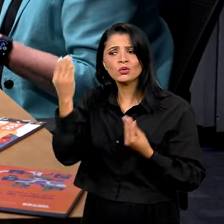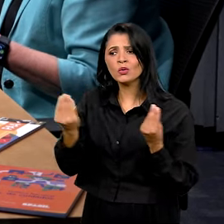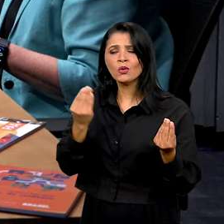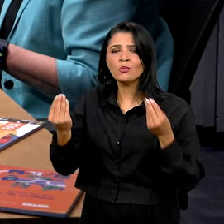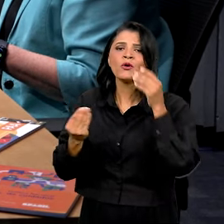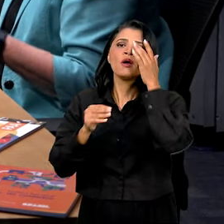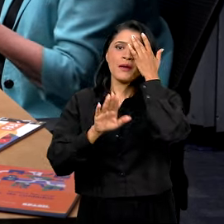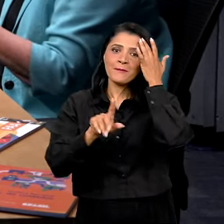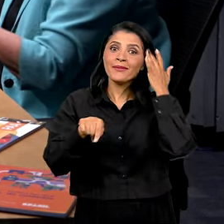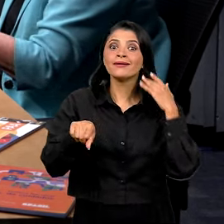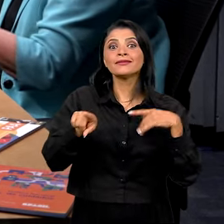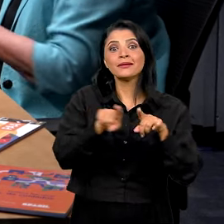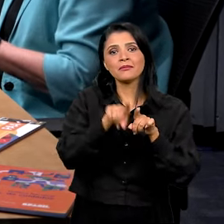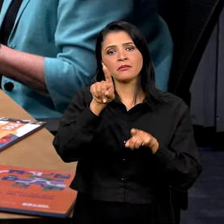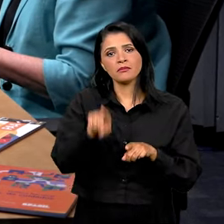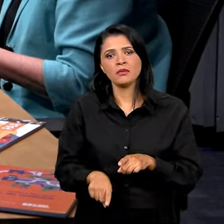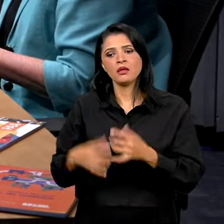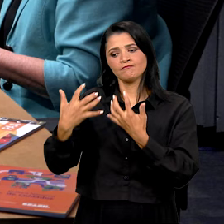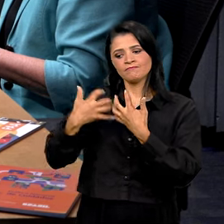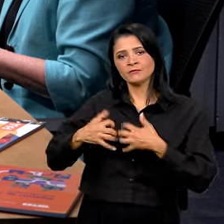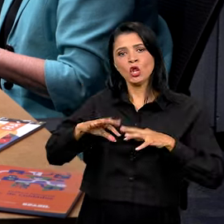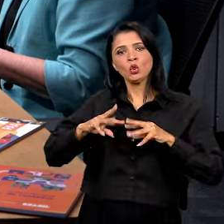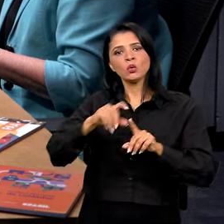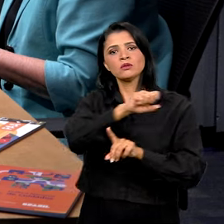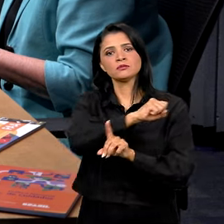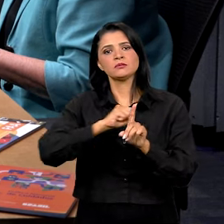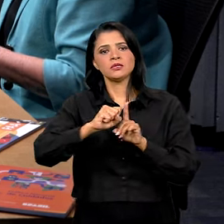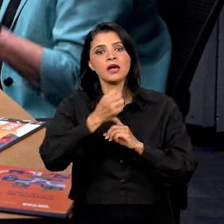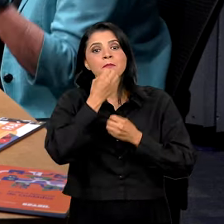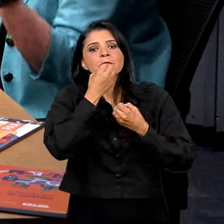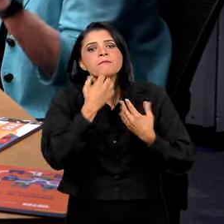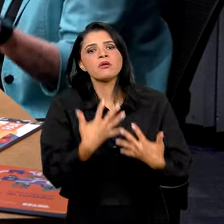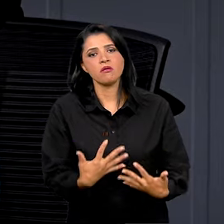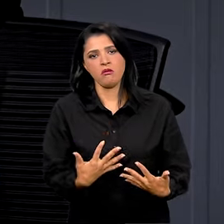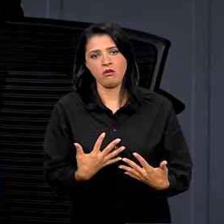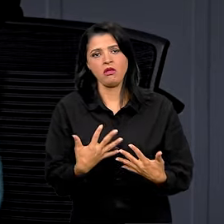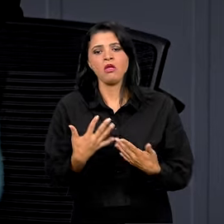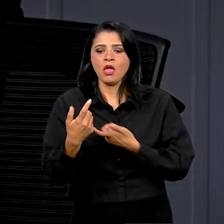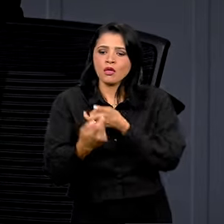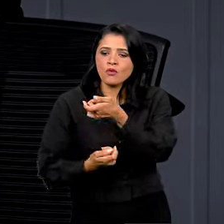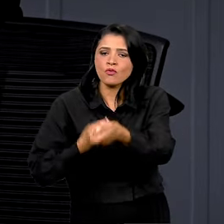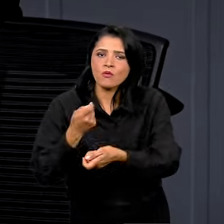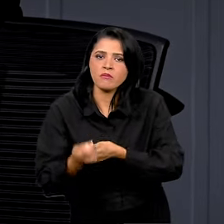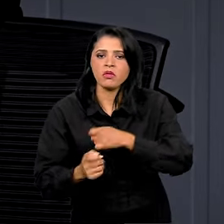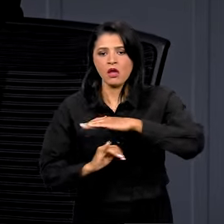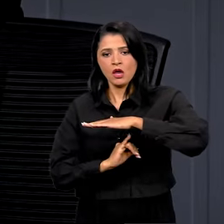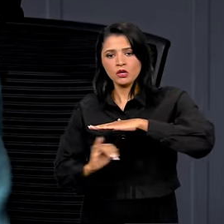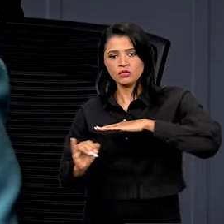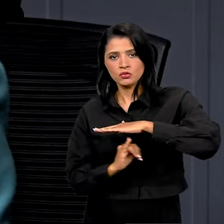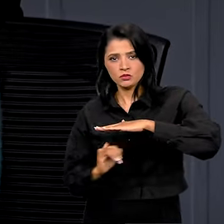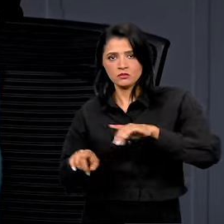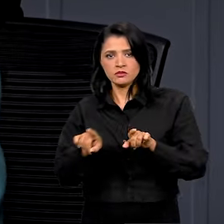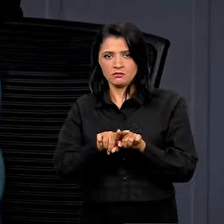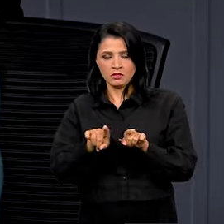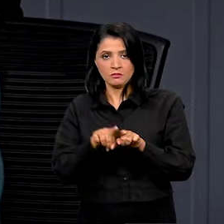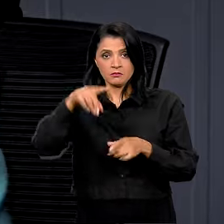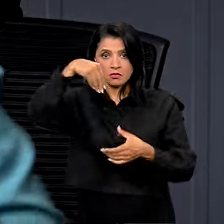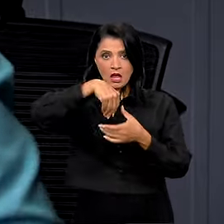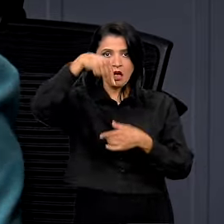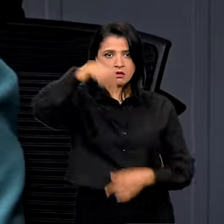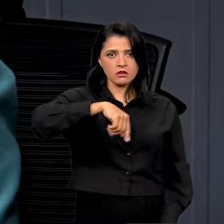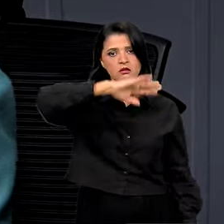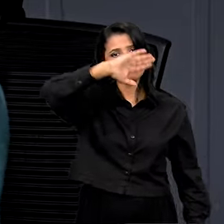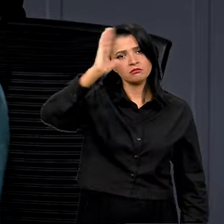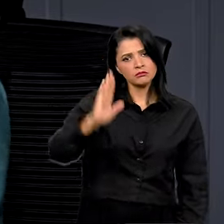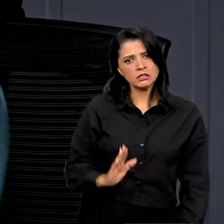pessoas mas é fundamental pro Fun funcionamento de toda a sociedade pro funcionamento da economia das instituições No Brasil